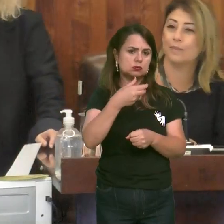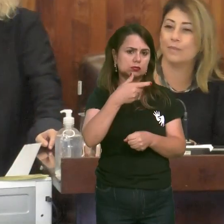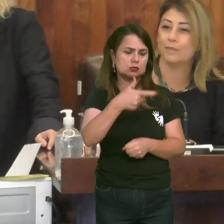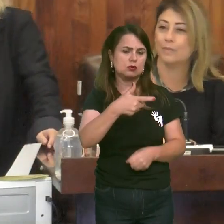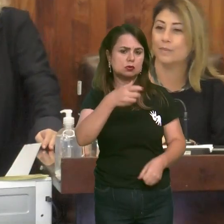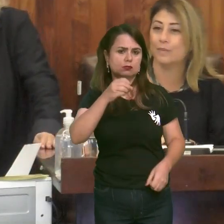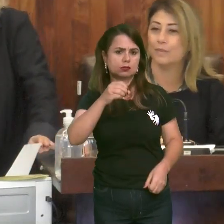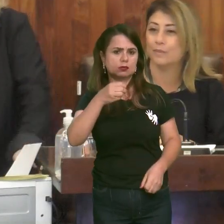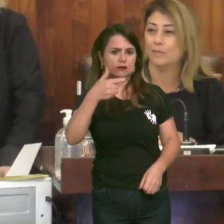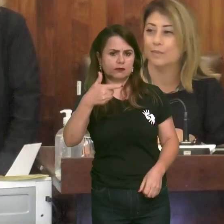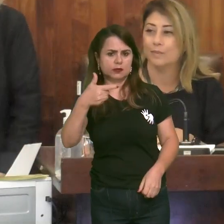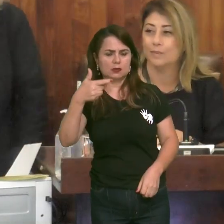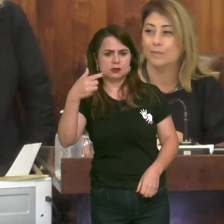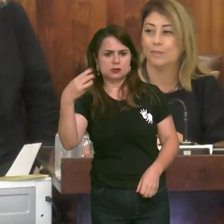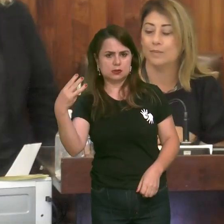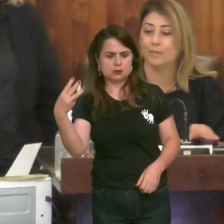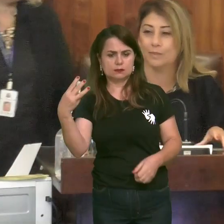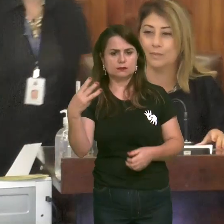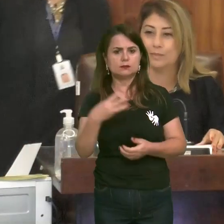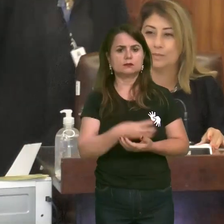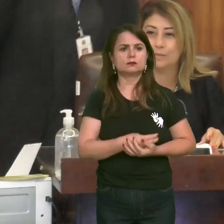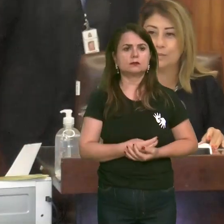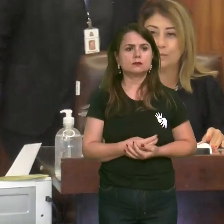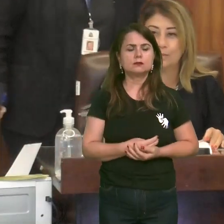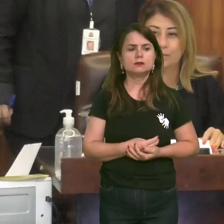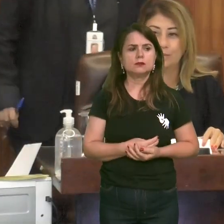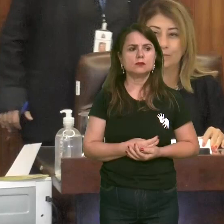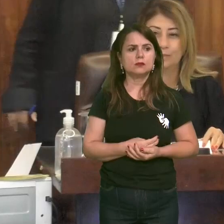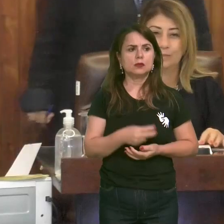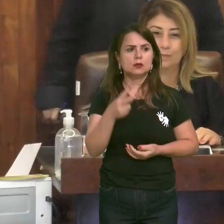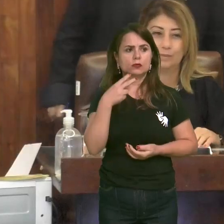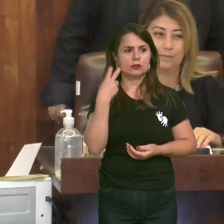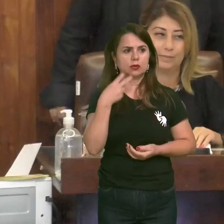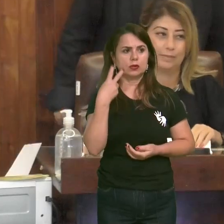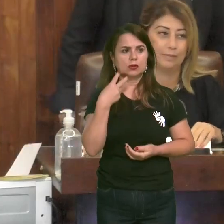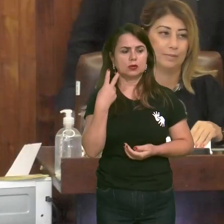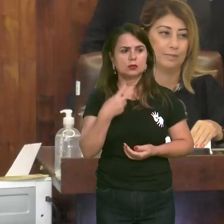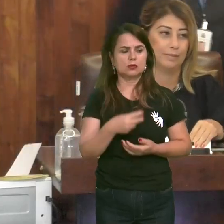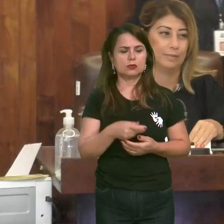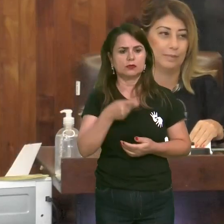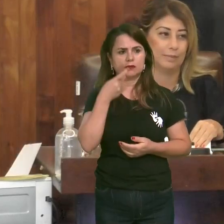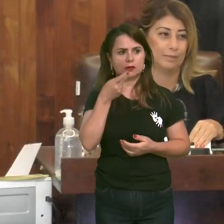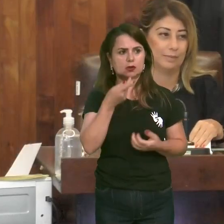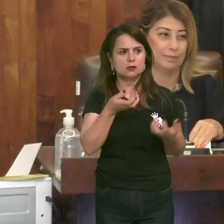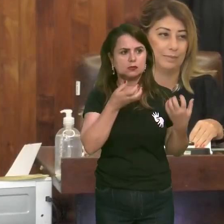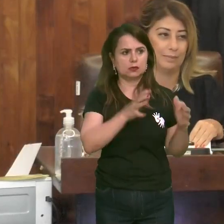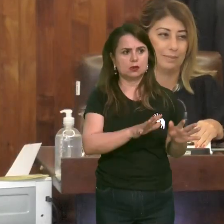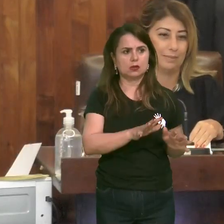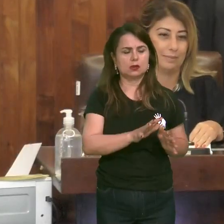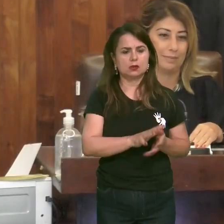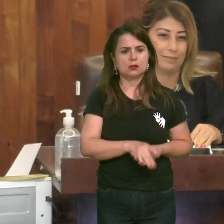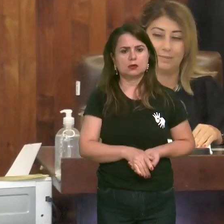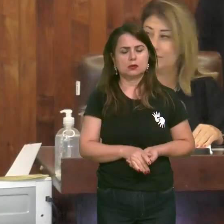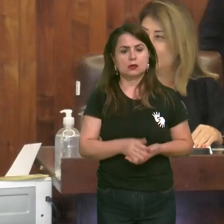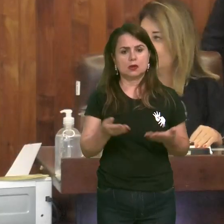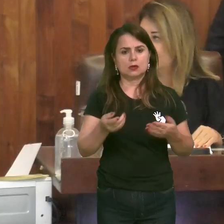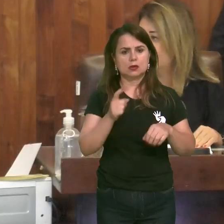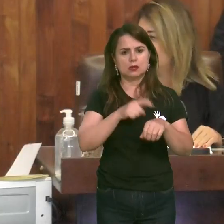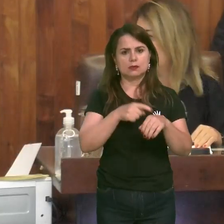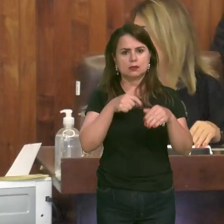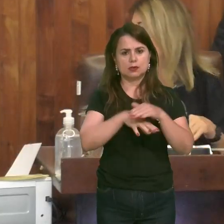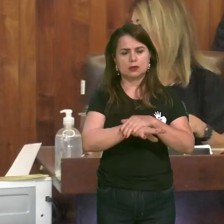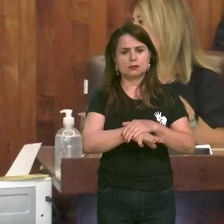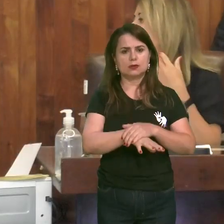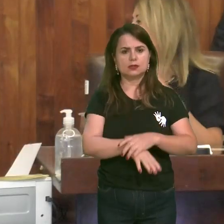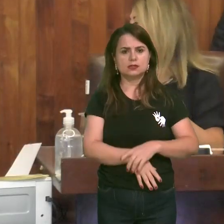não havendo mais nenhum vereador que queira falar eu vou para reserva